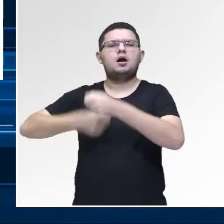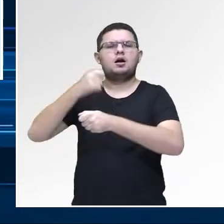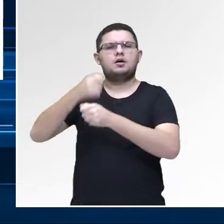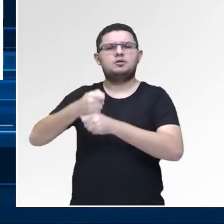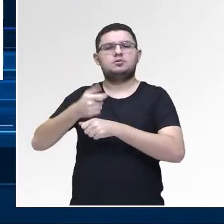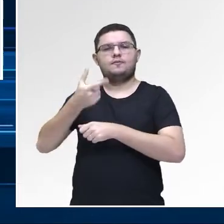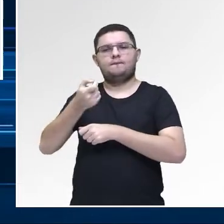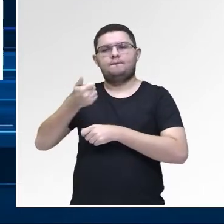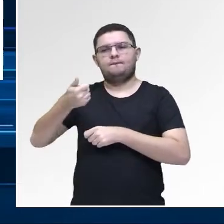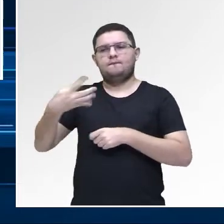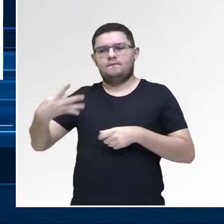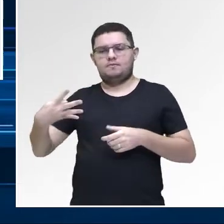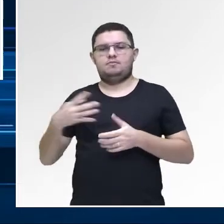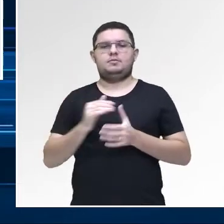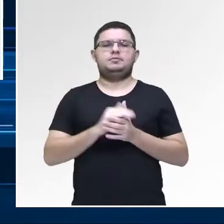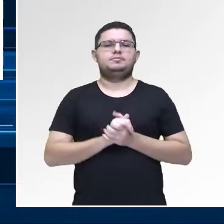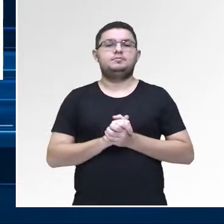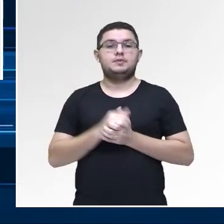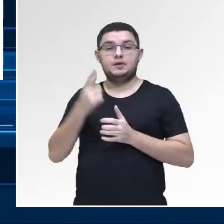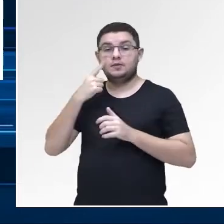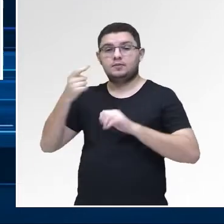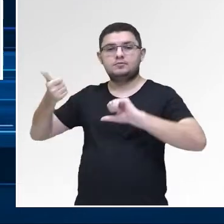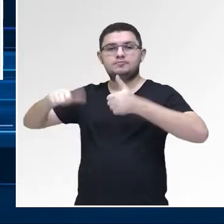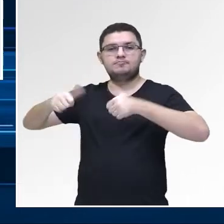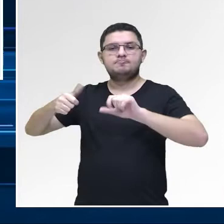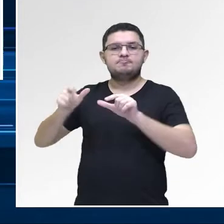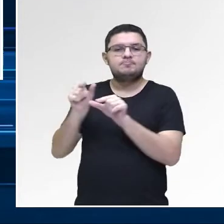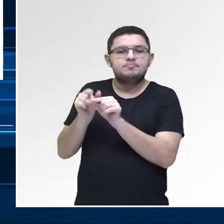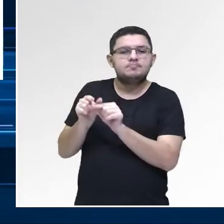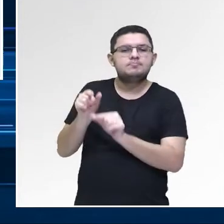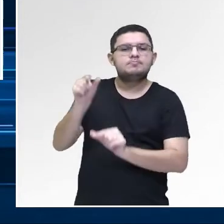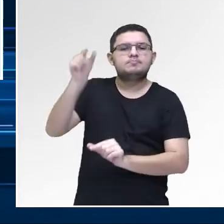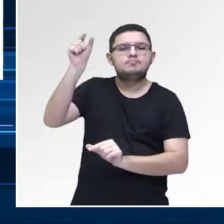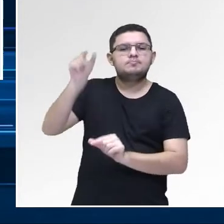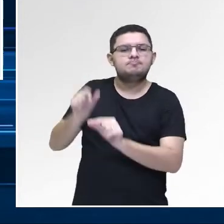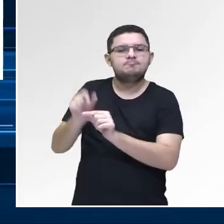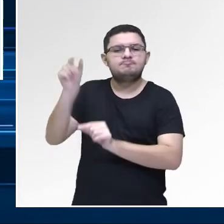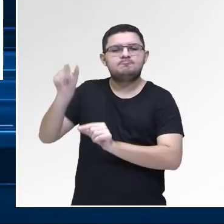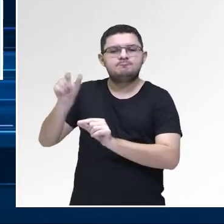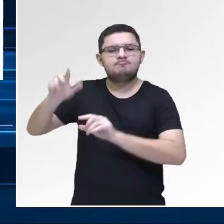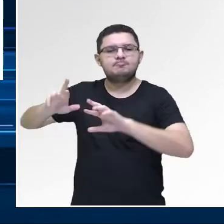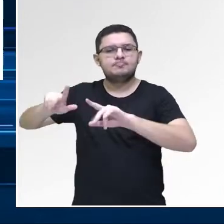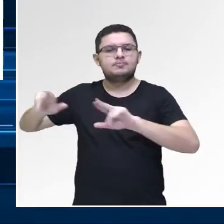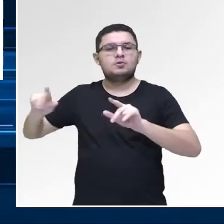da análise dessa tabela, a gente pode verificar